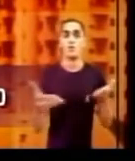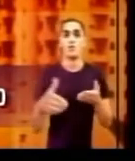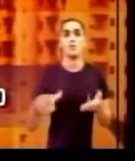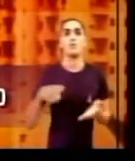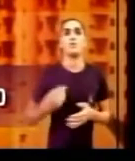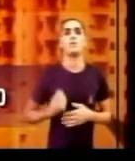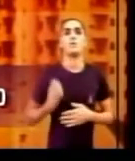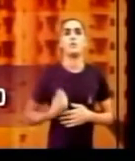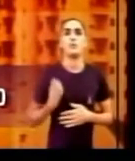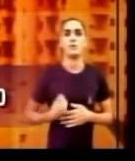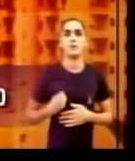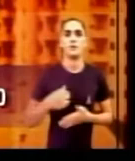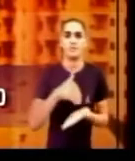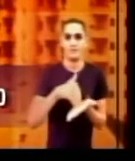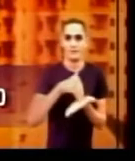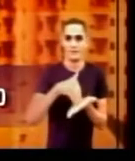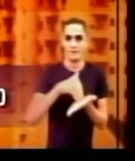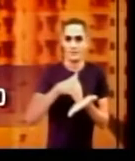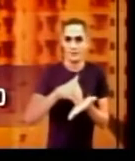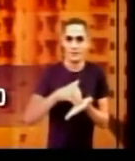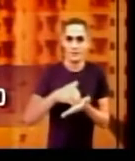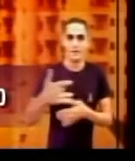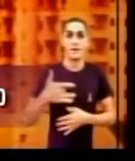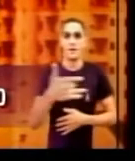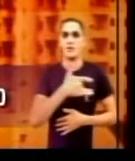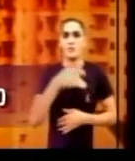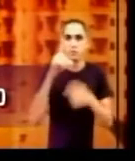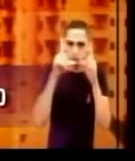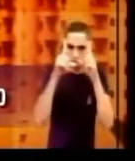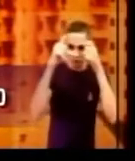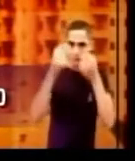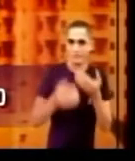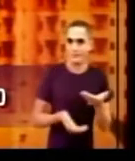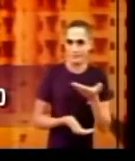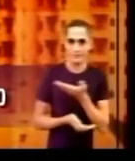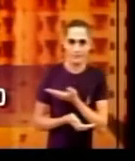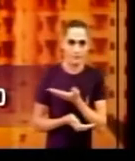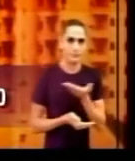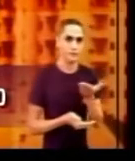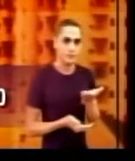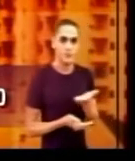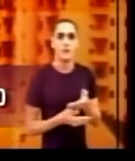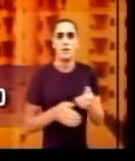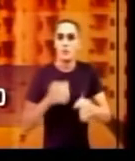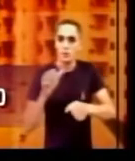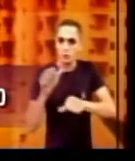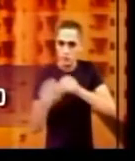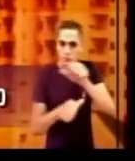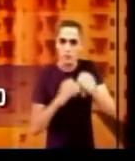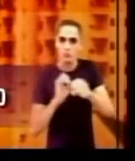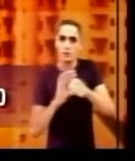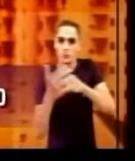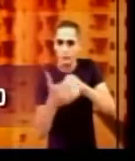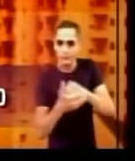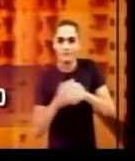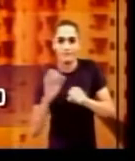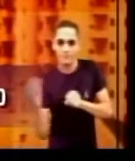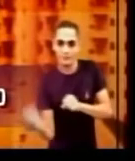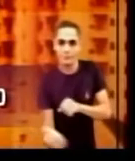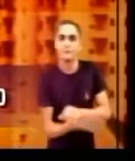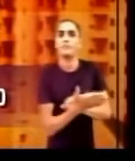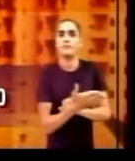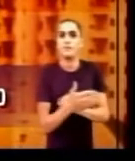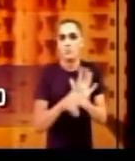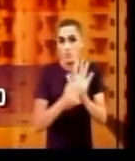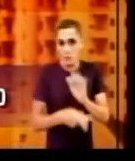teremos a presença do secretário de Saúde, Dr. Aldenis Borim, que vai atualizar os dados da Covid-19 na cidade, e